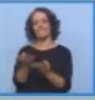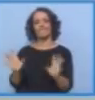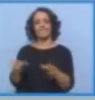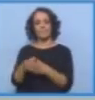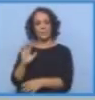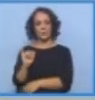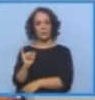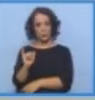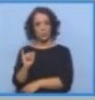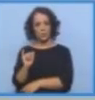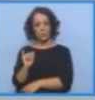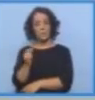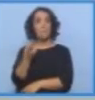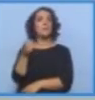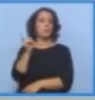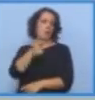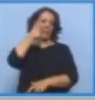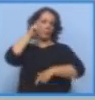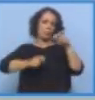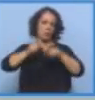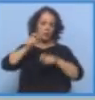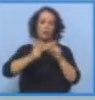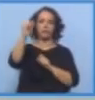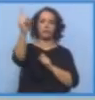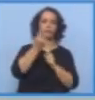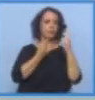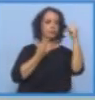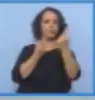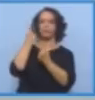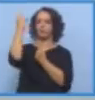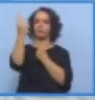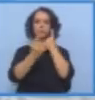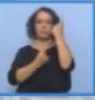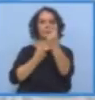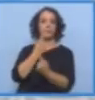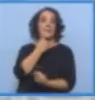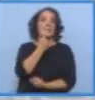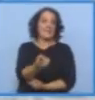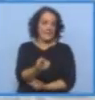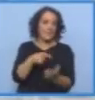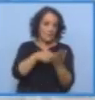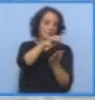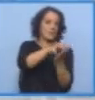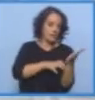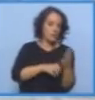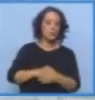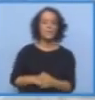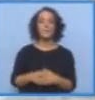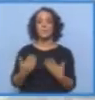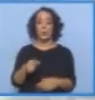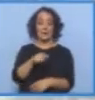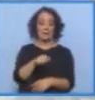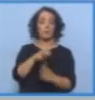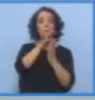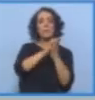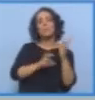as outras camadas de população que se aproximam de Jesus, como aliás o texto diz. Então, temos aqui Jesus que aborda um tema